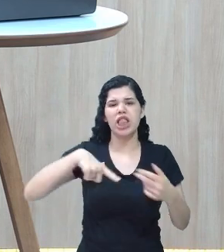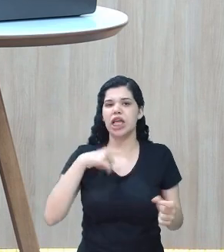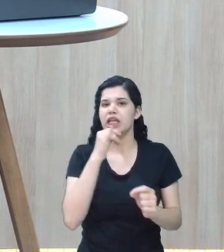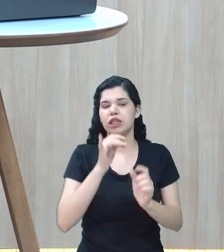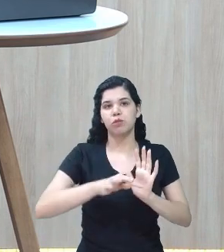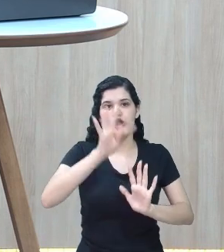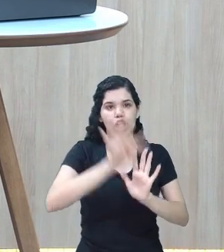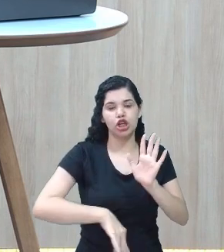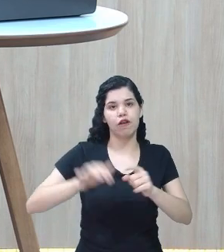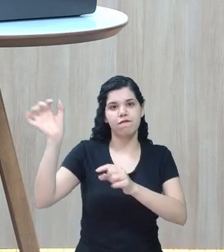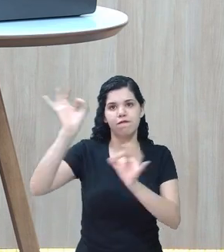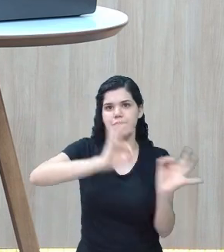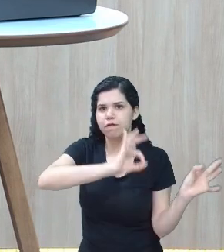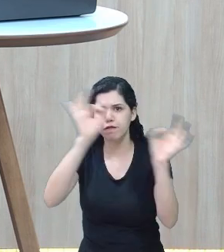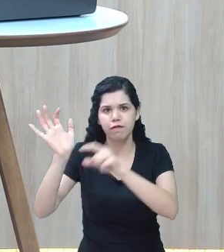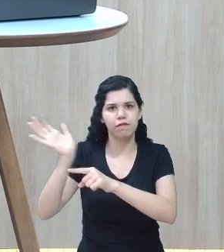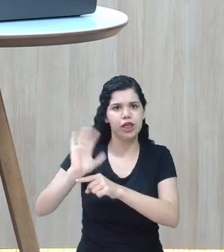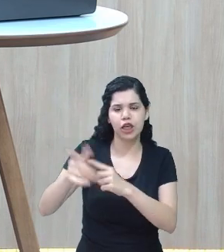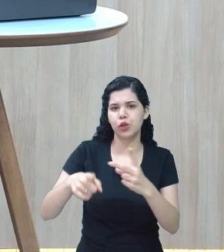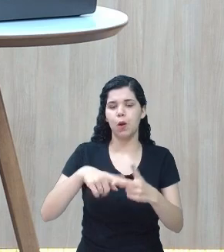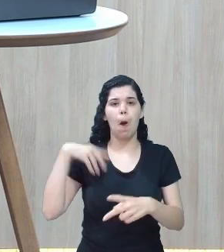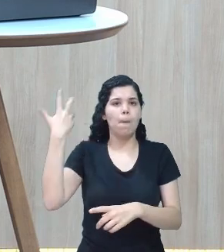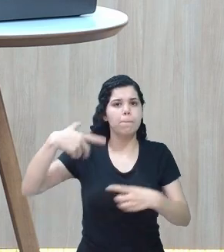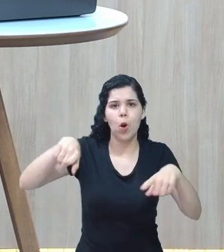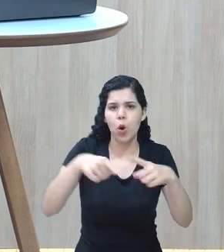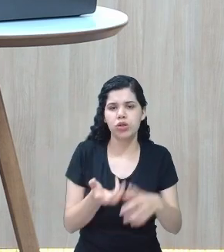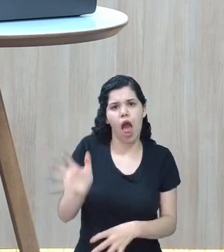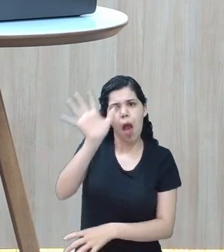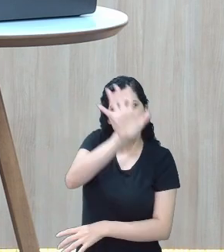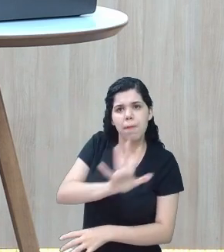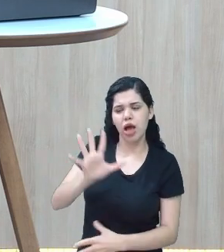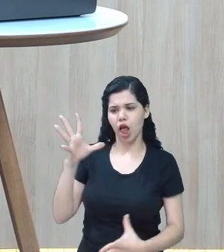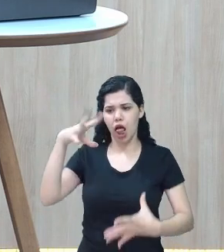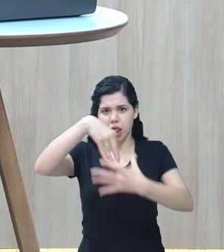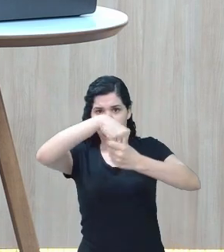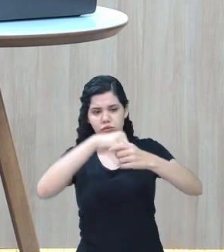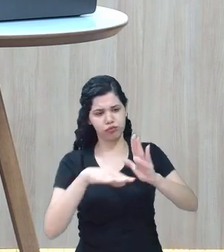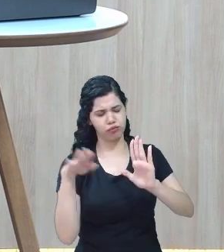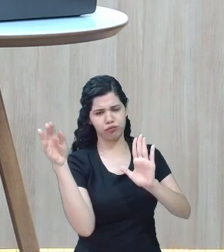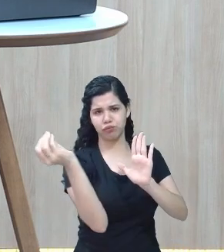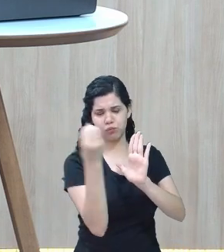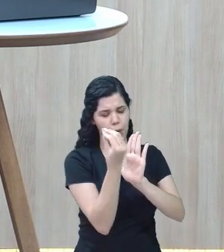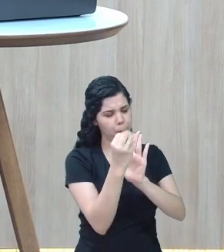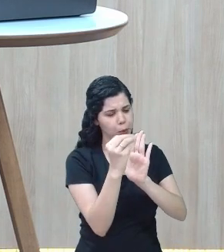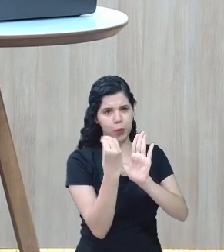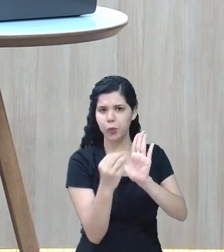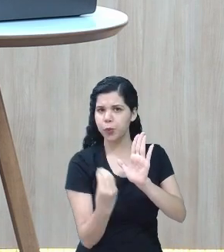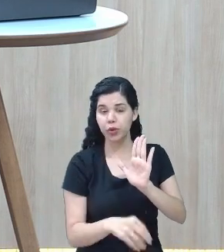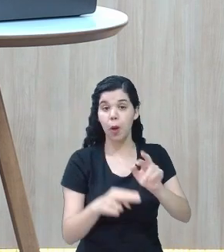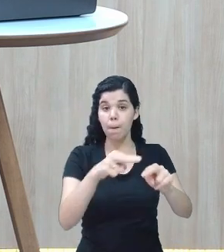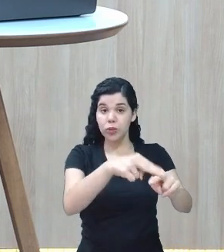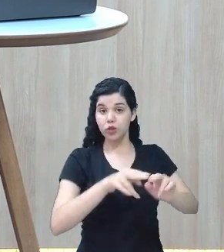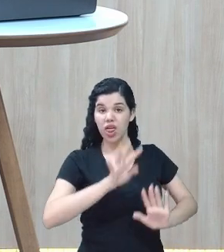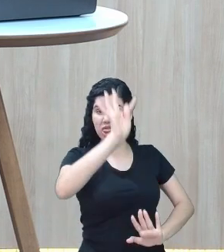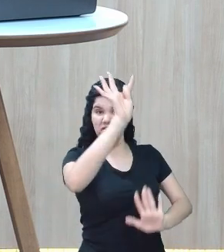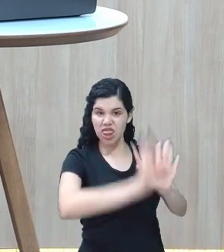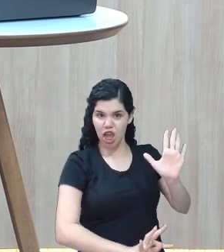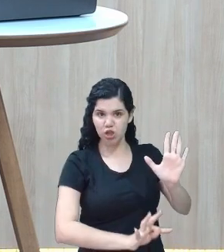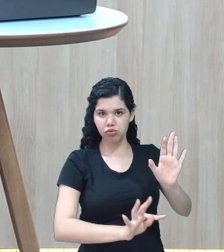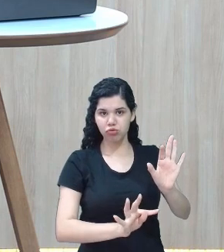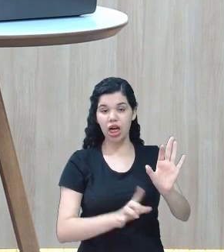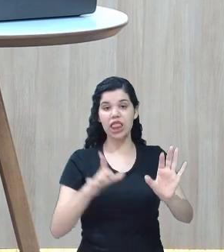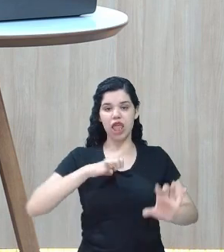têm vídeo, eles têm imagens. Então, quando um texto ele vem com